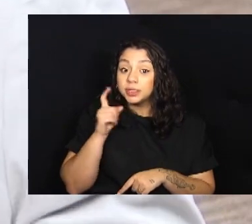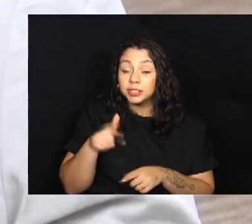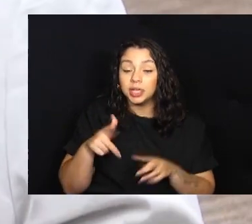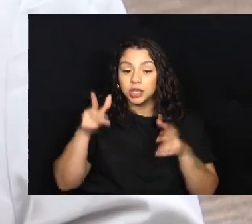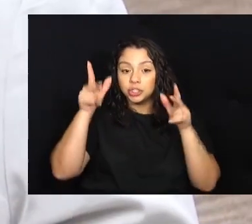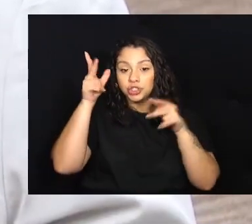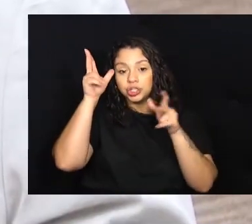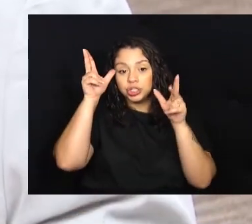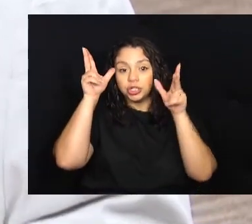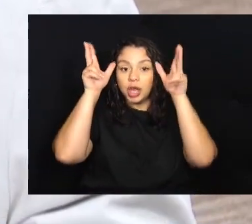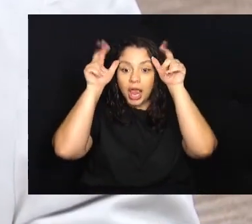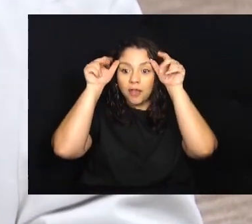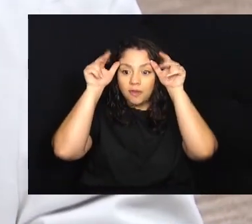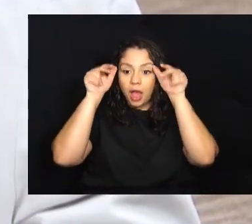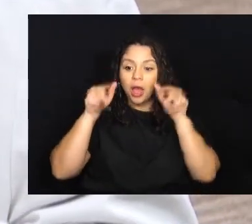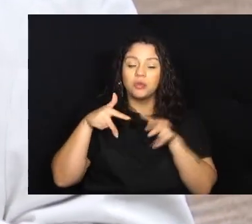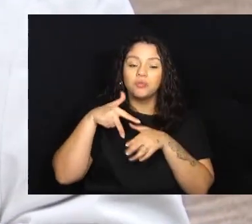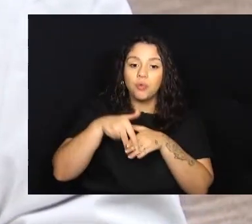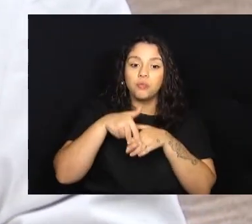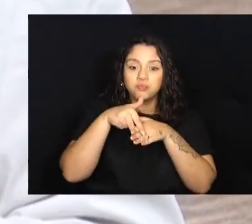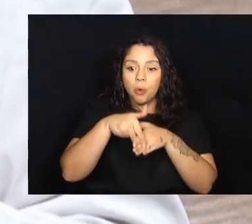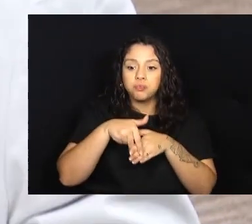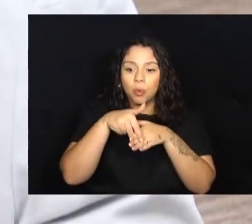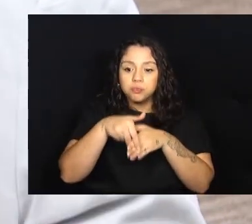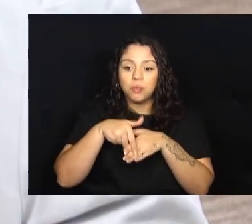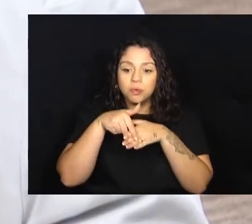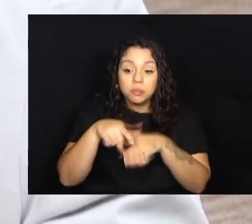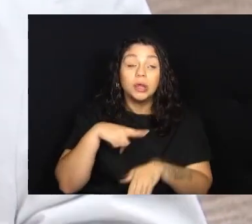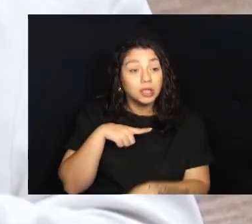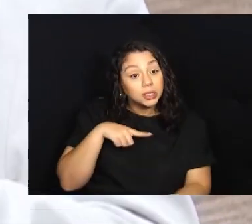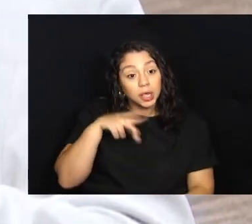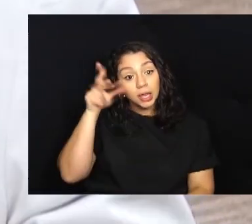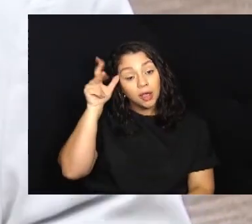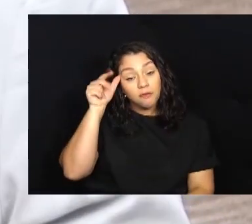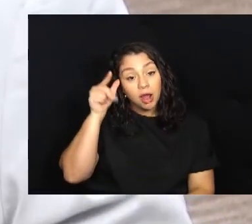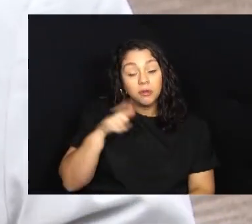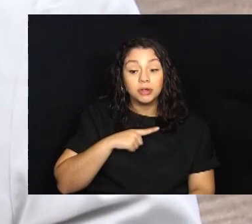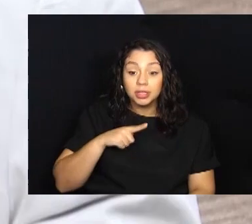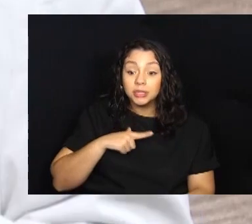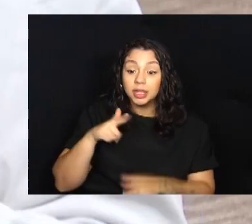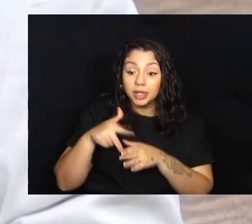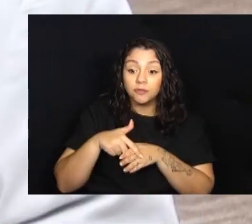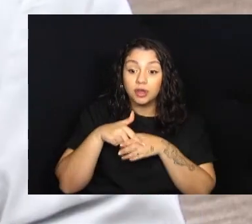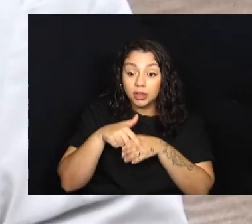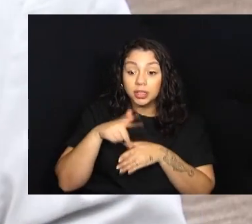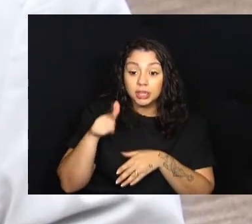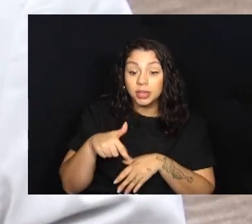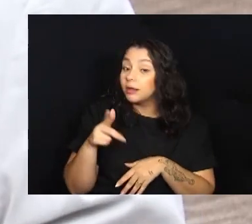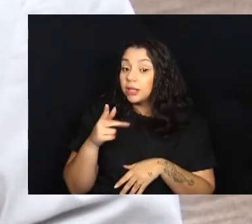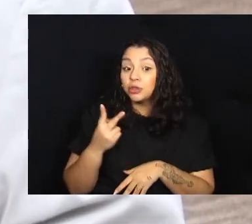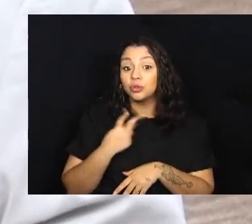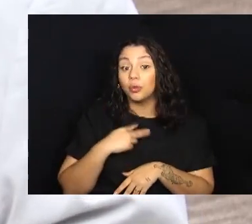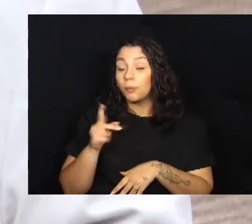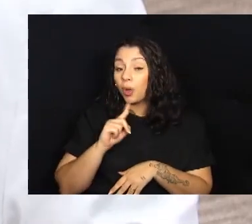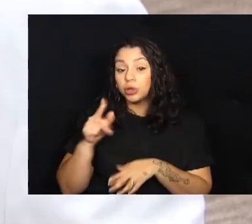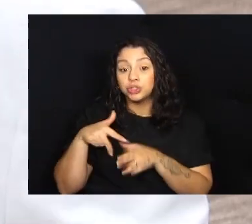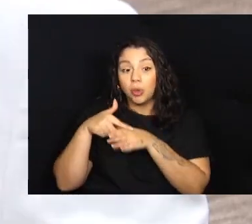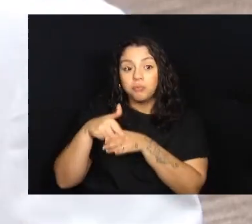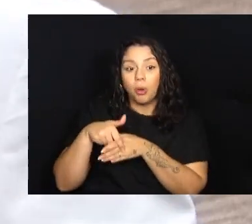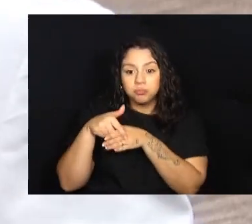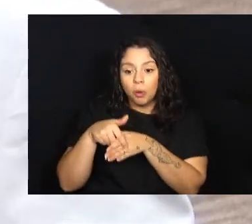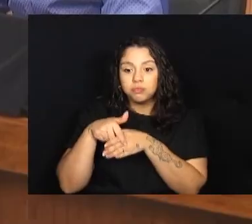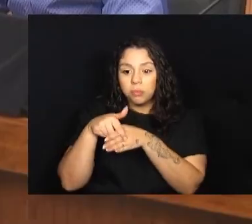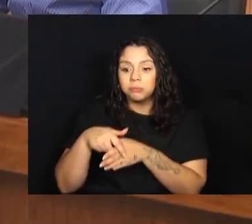dos cavaleiros, que tem muitas pessoas aqui em Campinas que criam cavalo, que tem cavalo como bicho de estimação e não pode